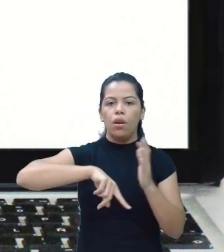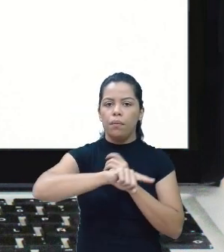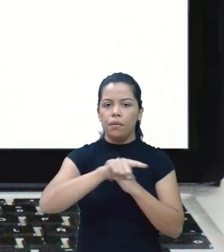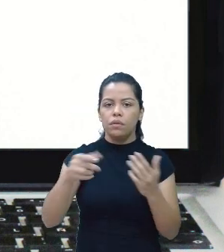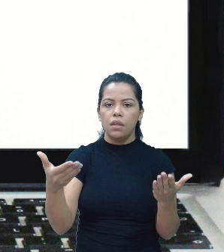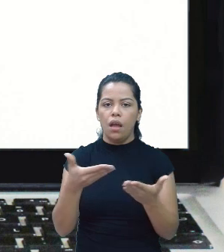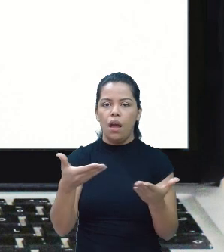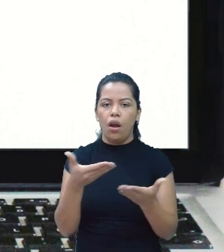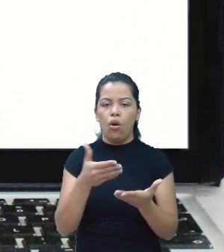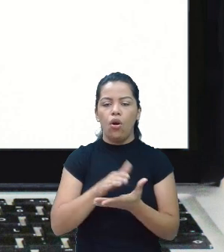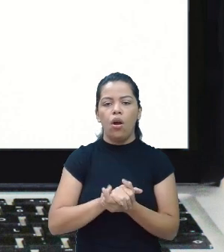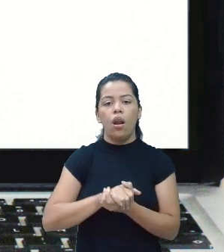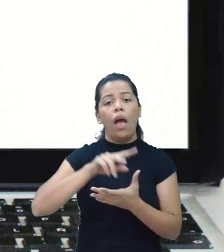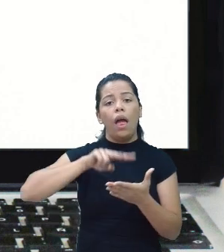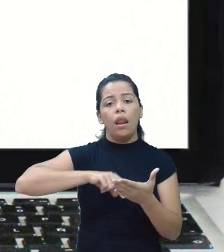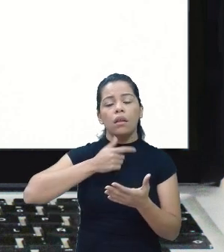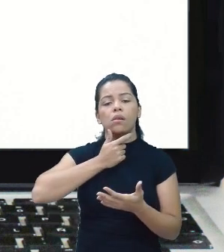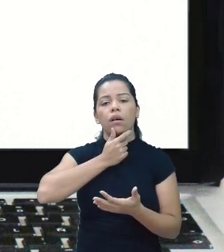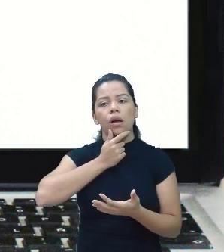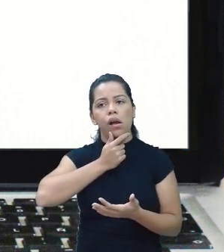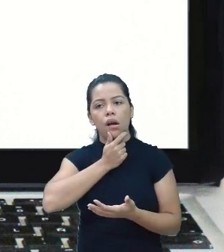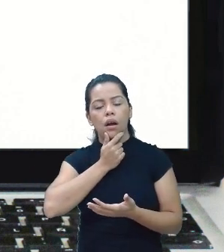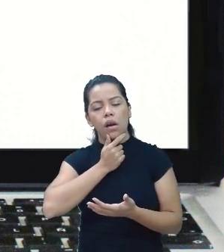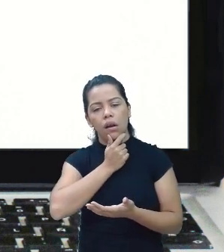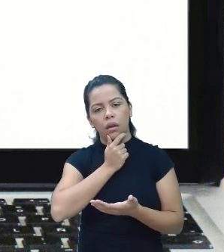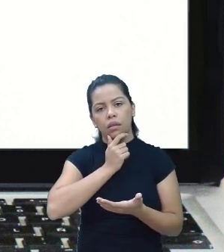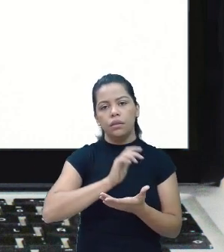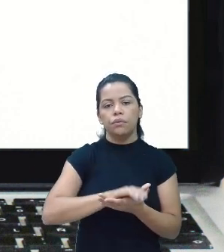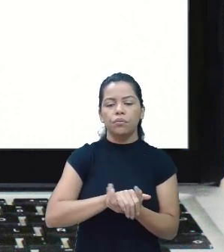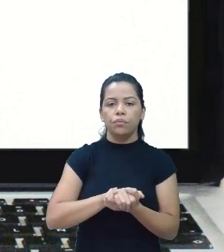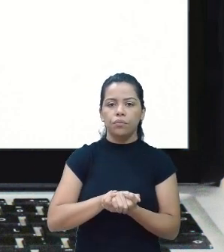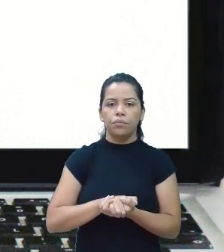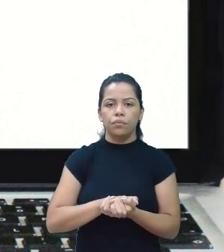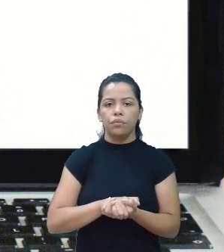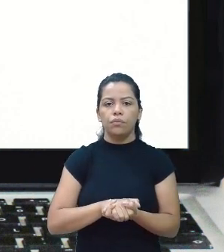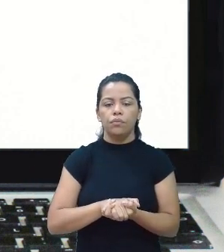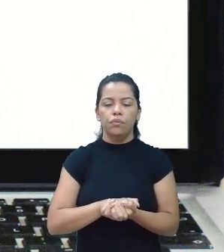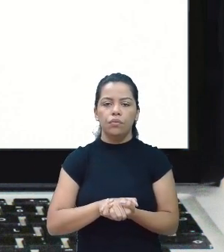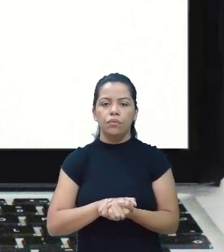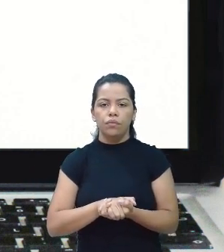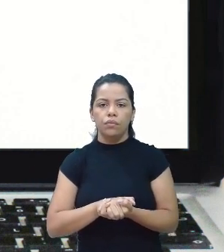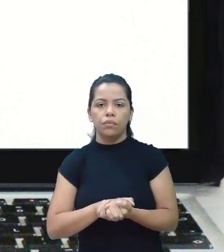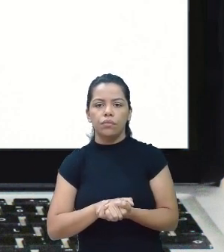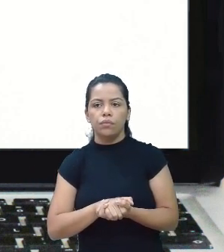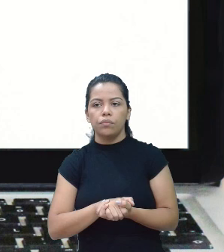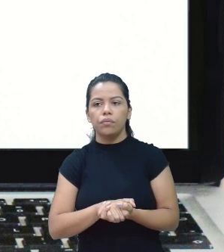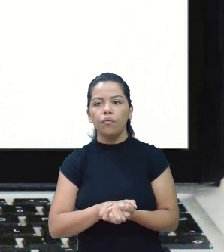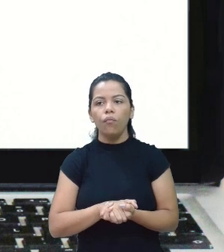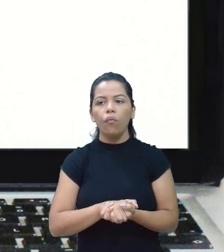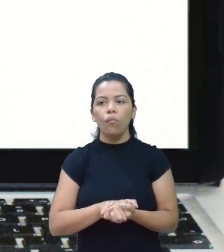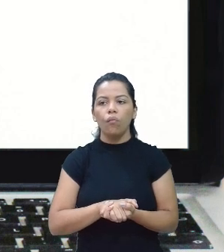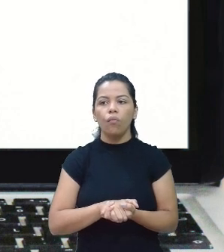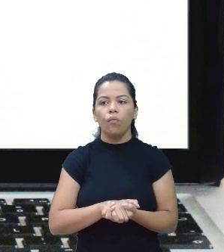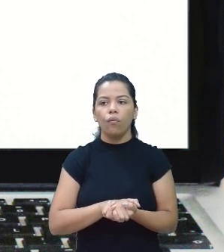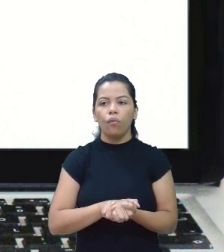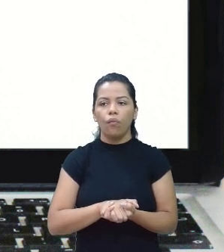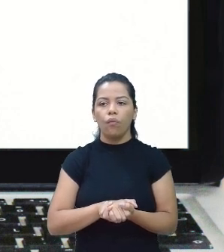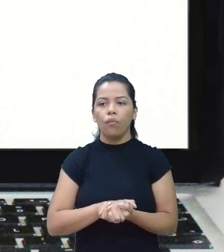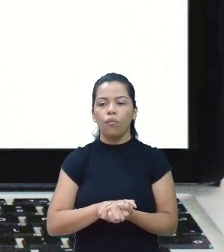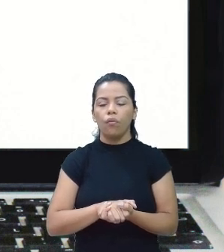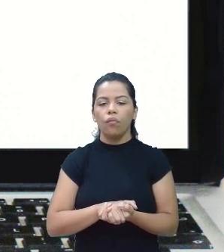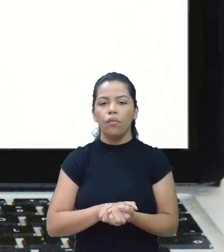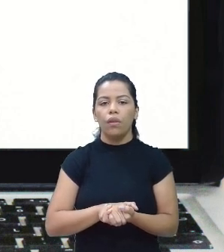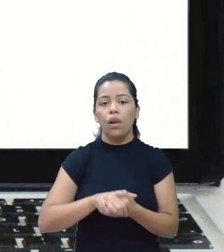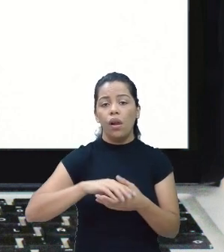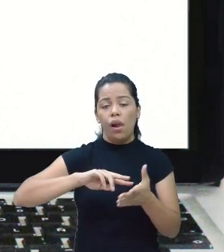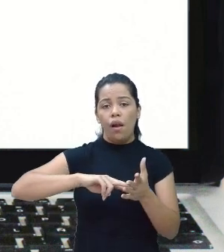are licensed importer of office furniture in northeast of Brazil. We read your ad